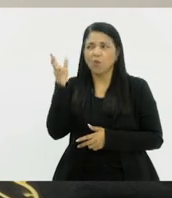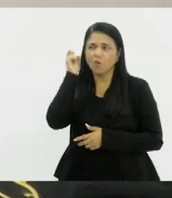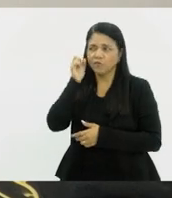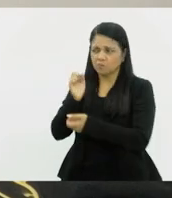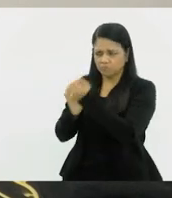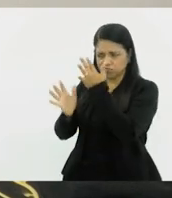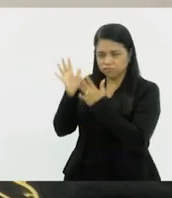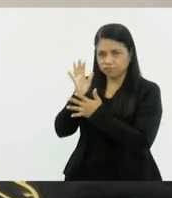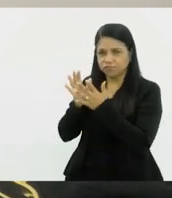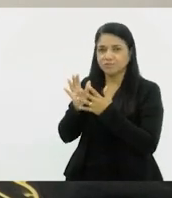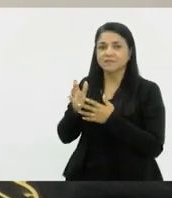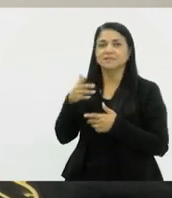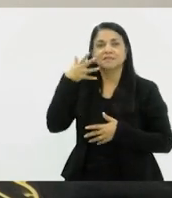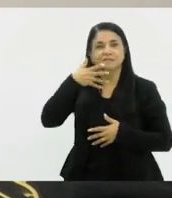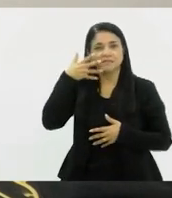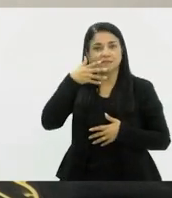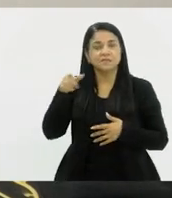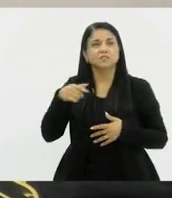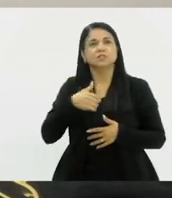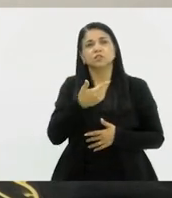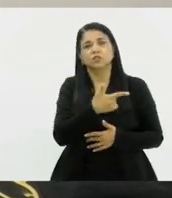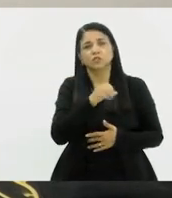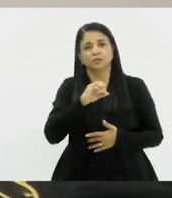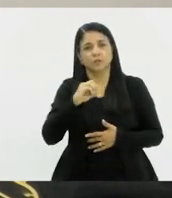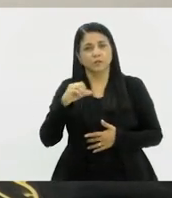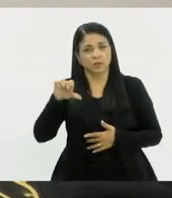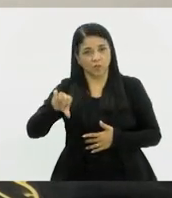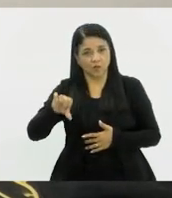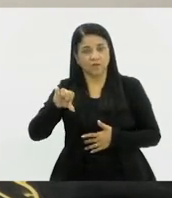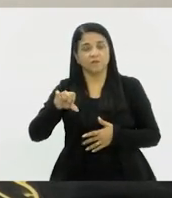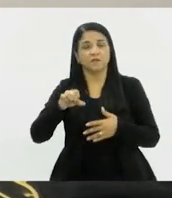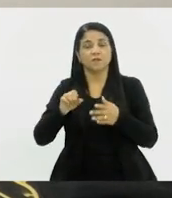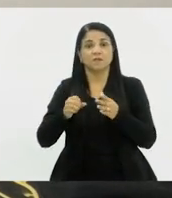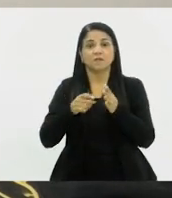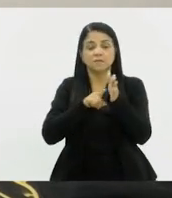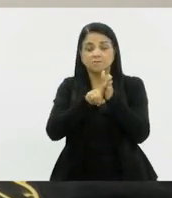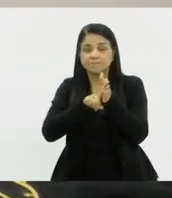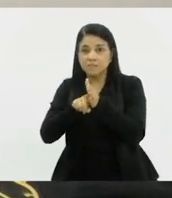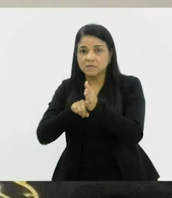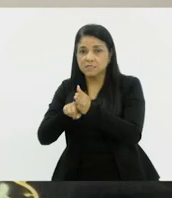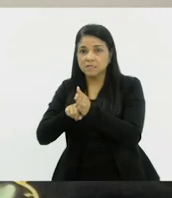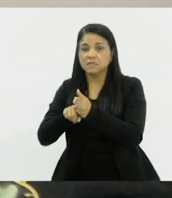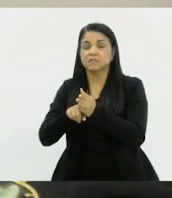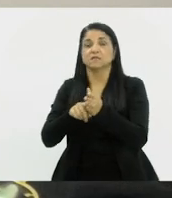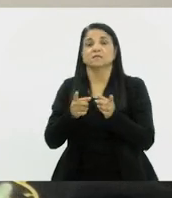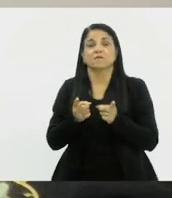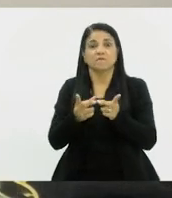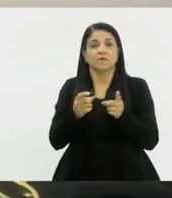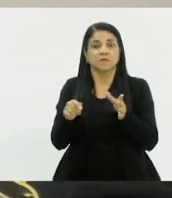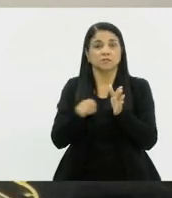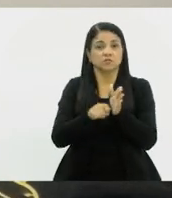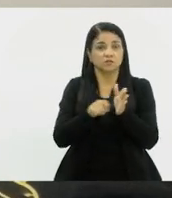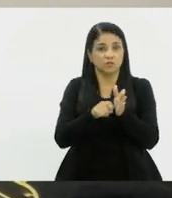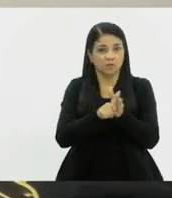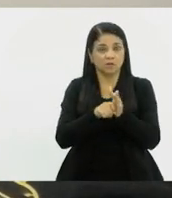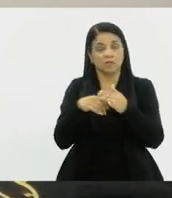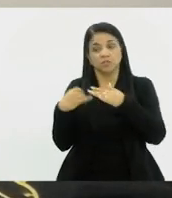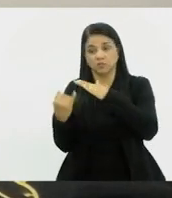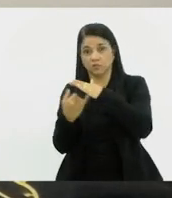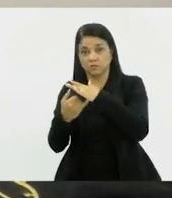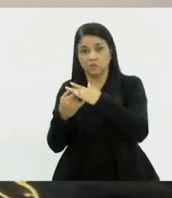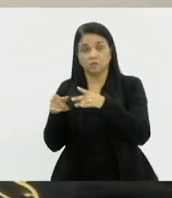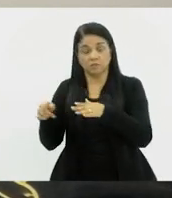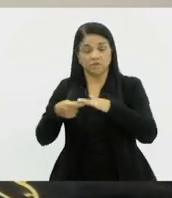falas me lembrava lá em 2009 quando nós lançamos a pesquisa tráfico de drogas e constituição financiada pelo próprio